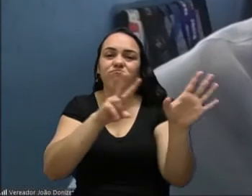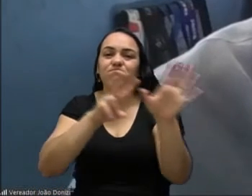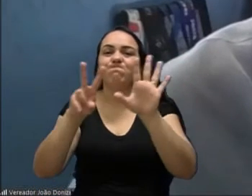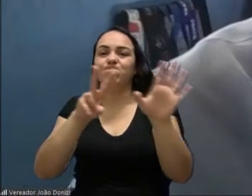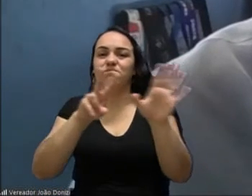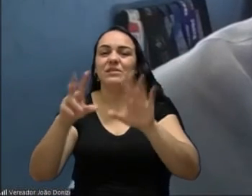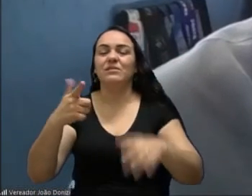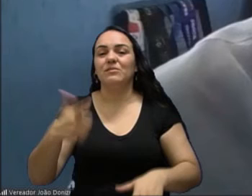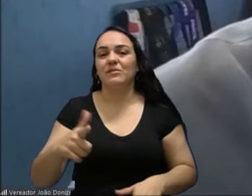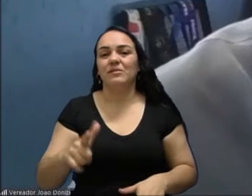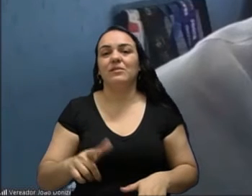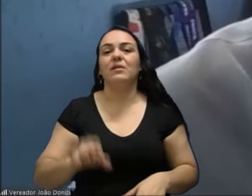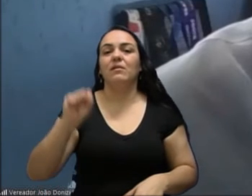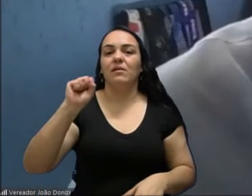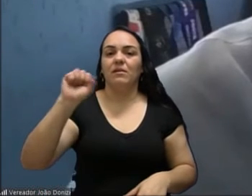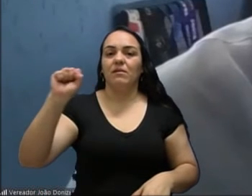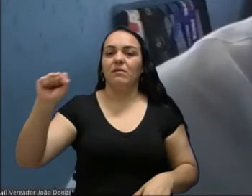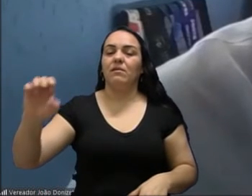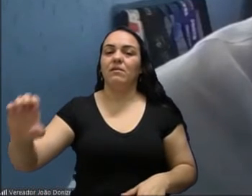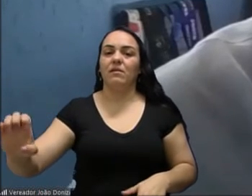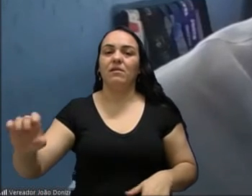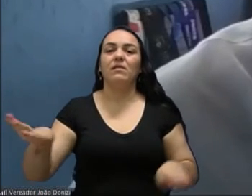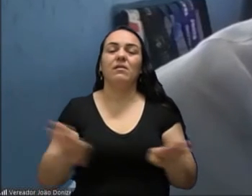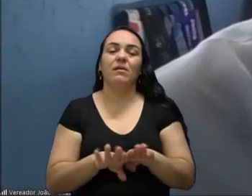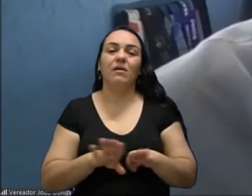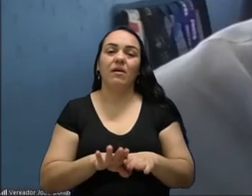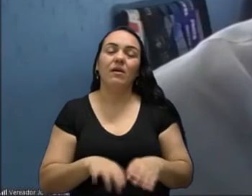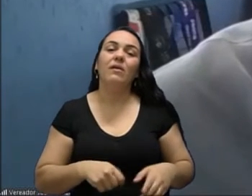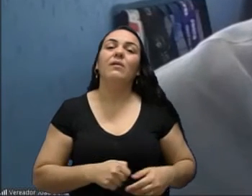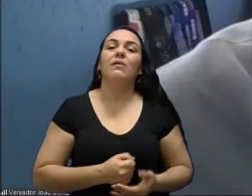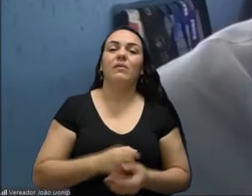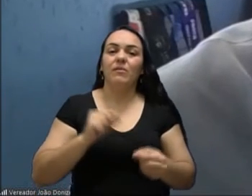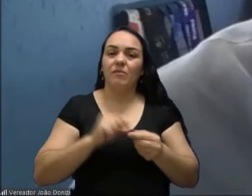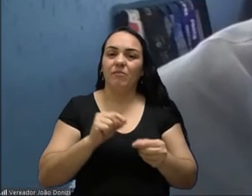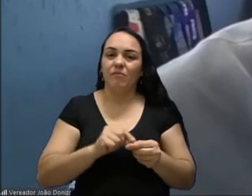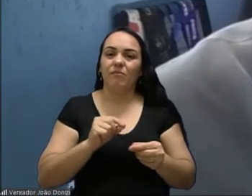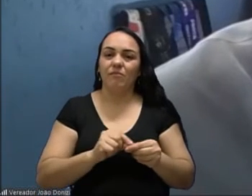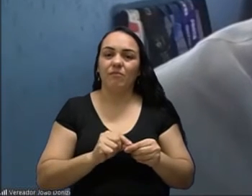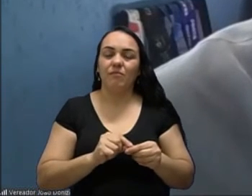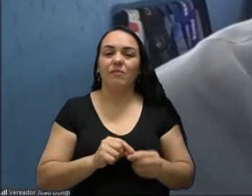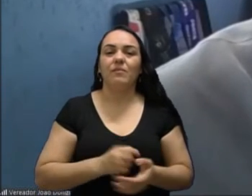e o SAI tá vendo se vendo obrigado inclusive a fazer